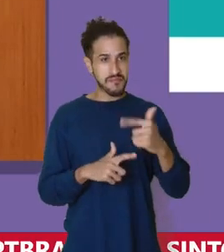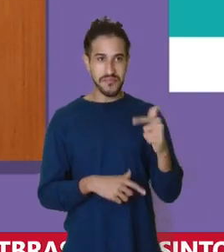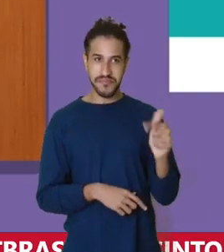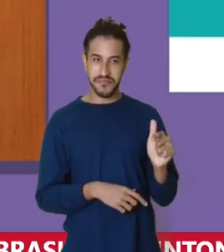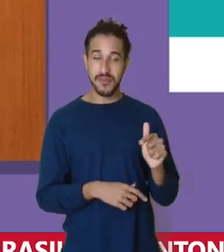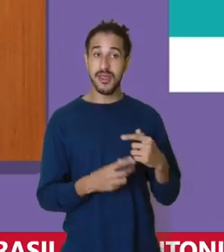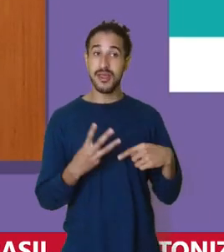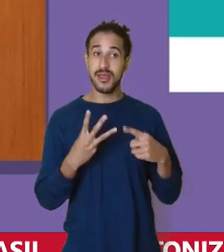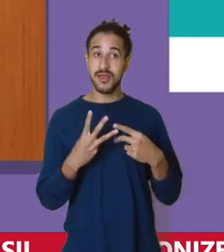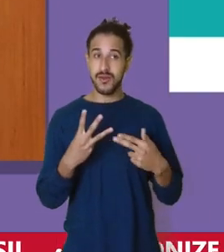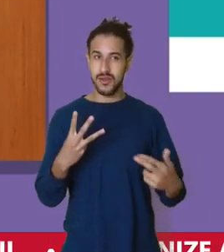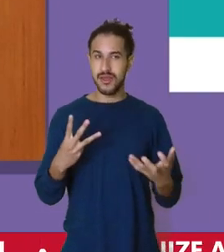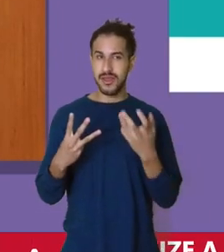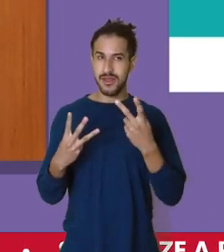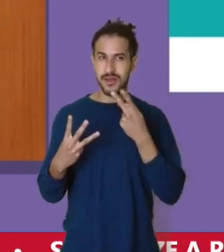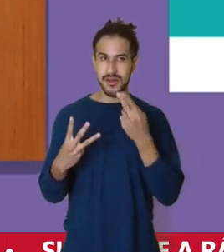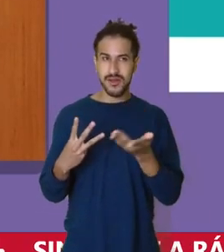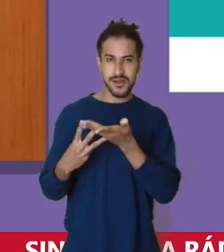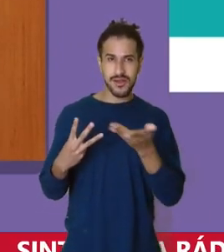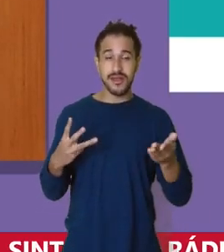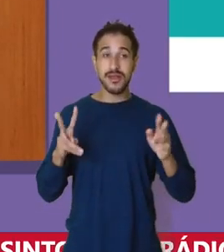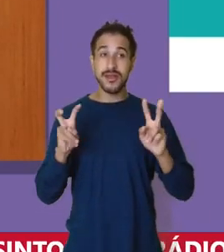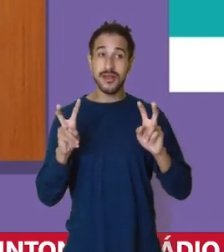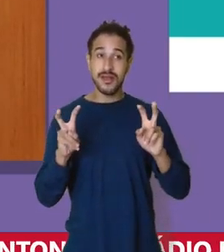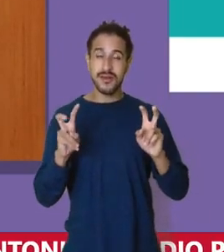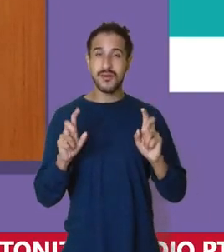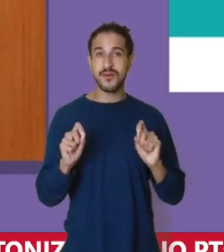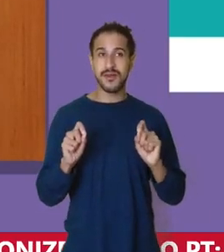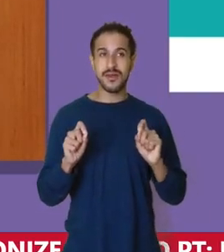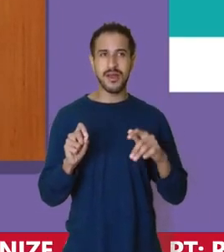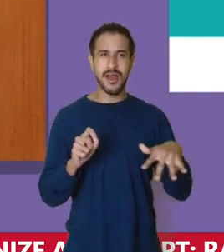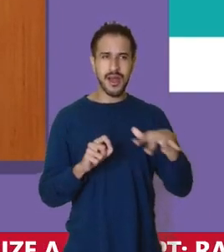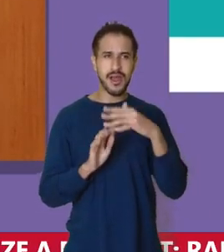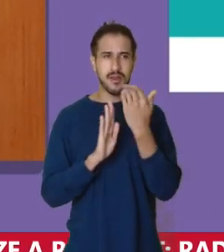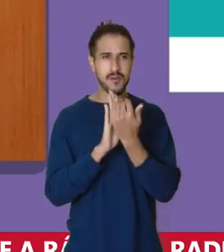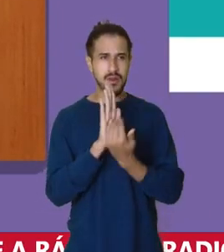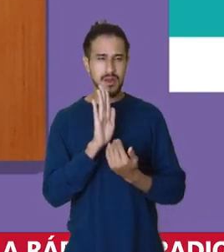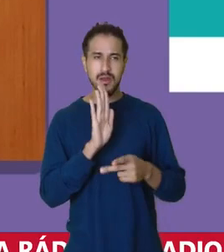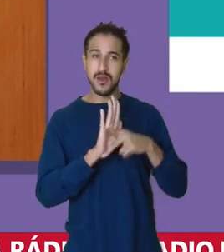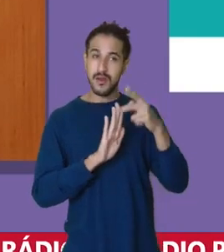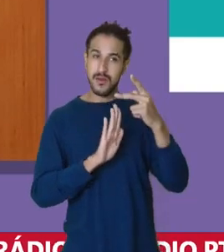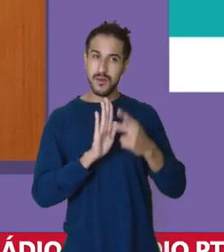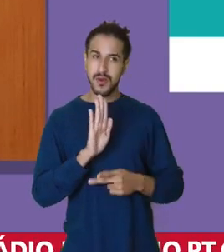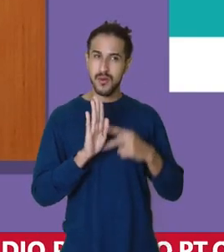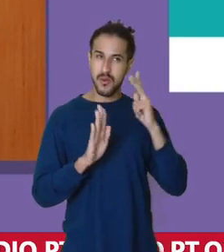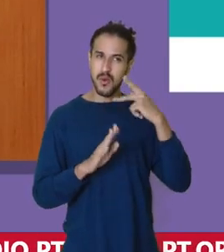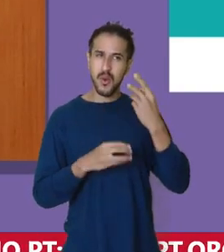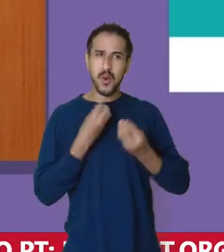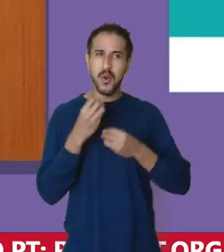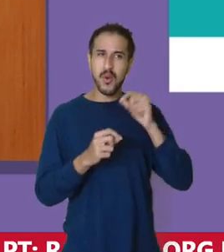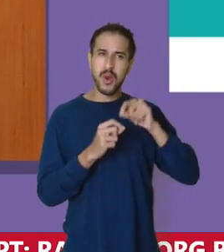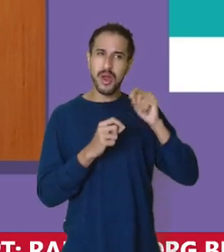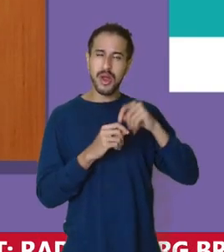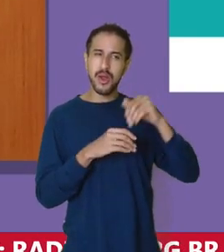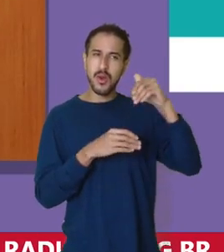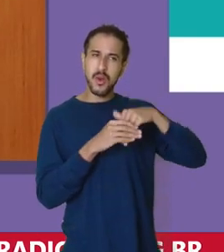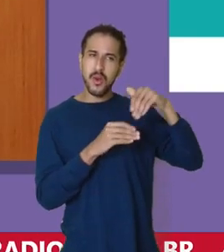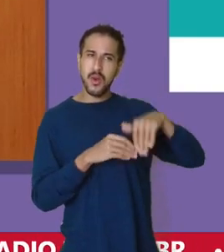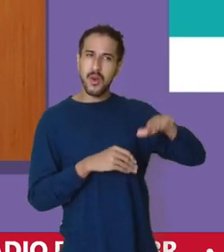E a terceira coisa que eu queria falar era sobre a parte programática da campanha, né? Como fazer uma campanha